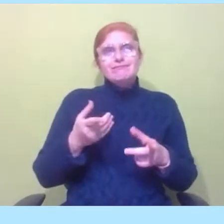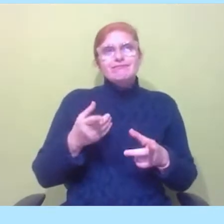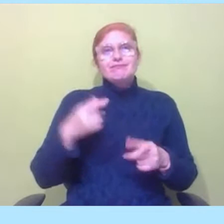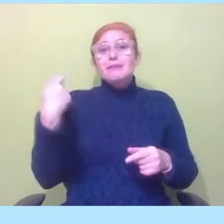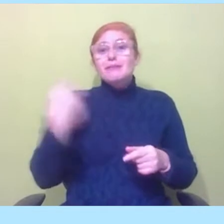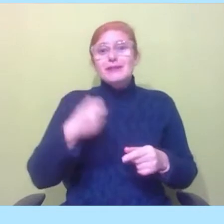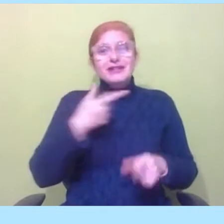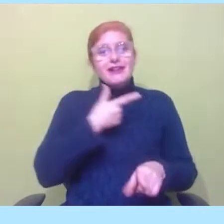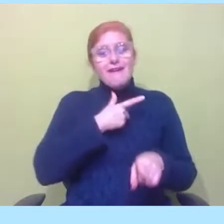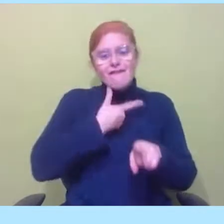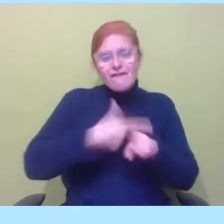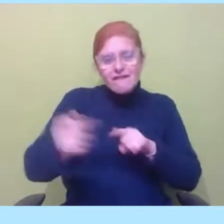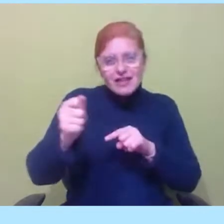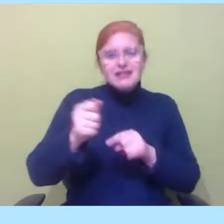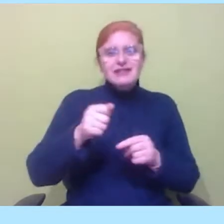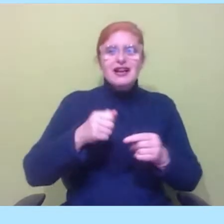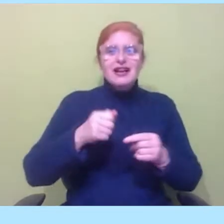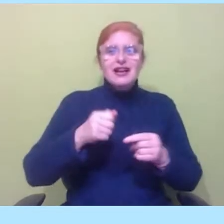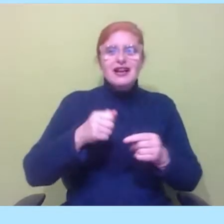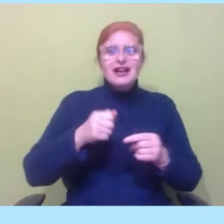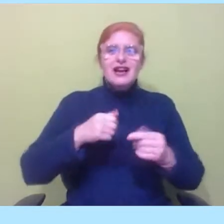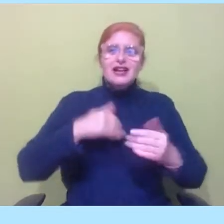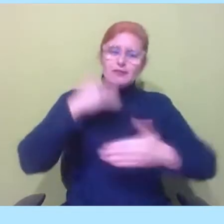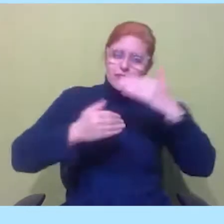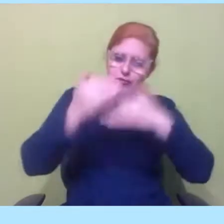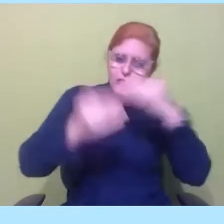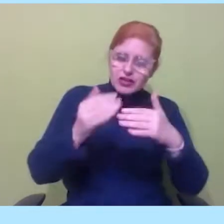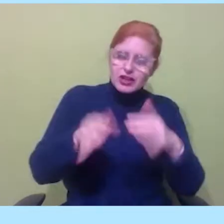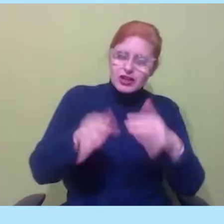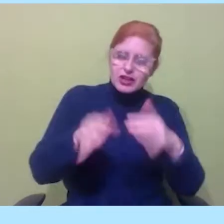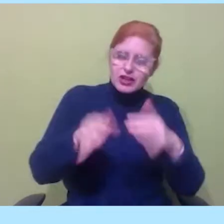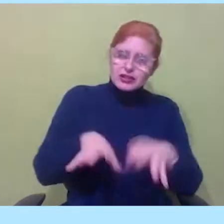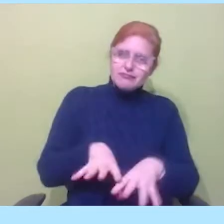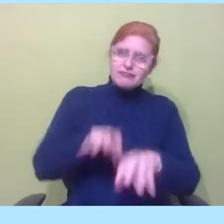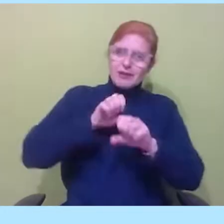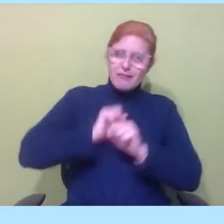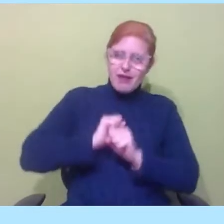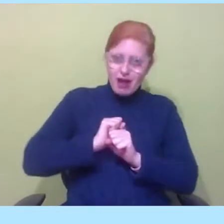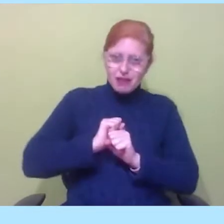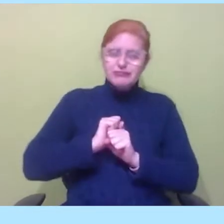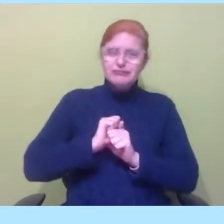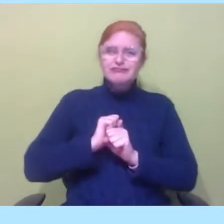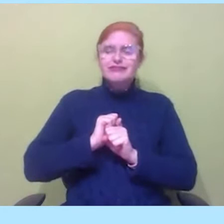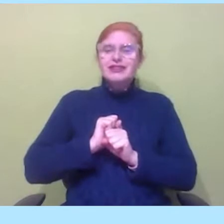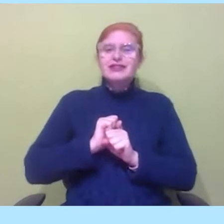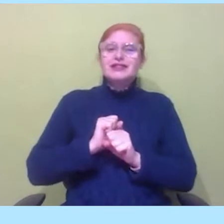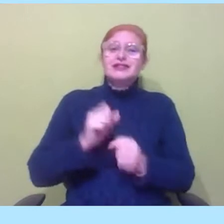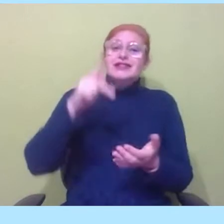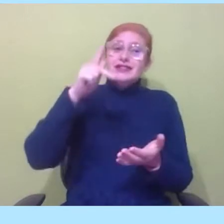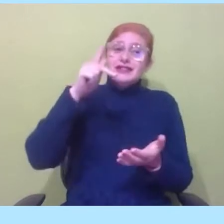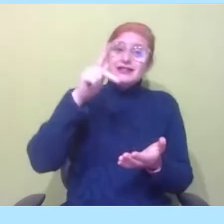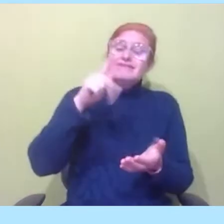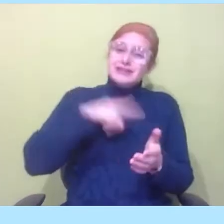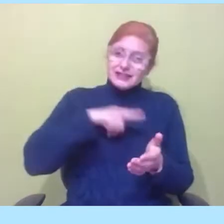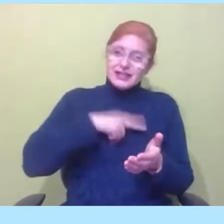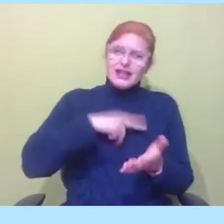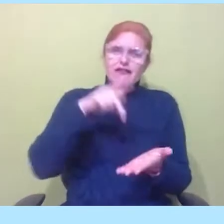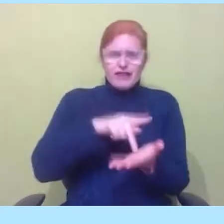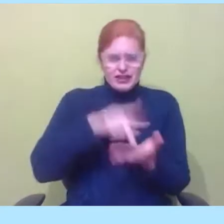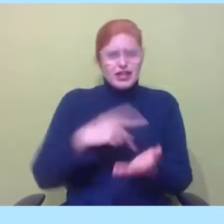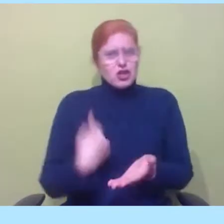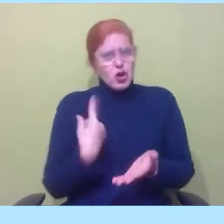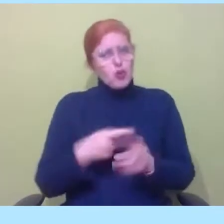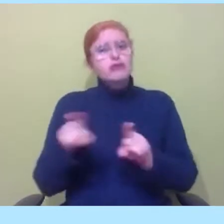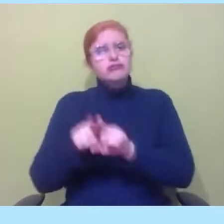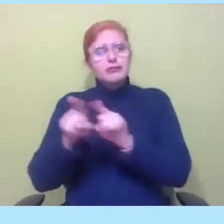de apego, tanto a essa verdade quanto a essa desinformação, porque quem se beneficia disso